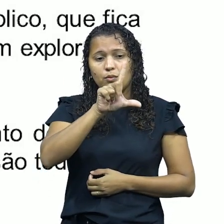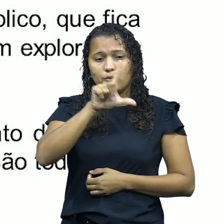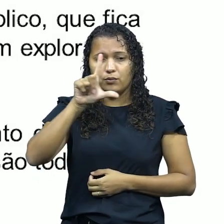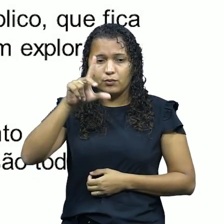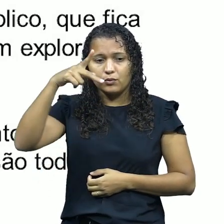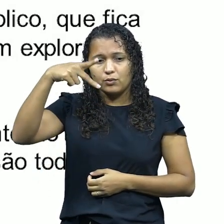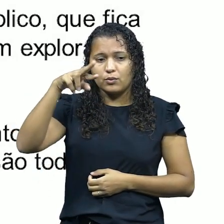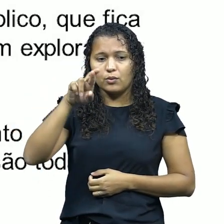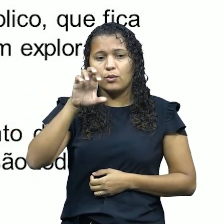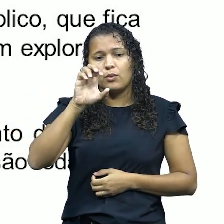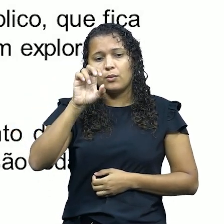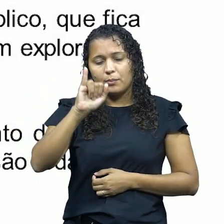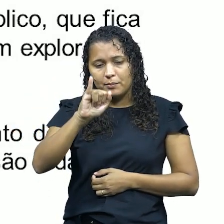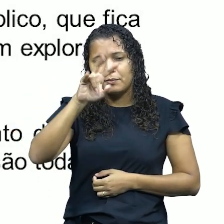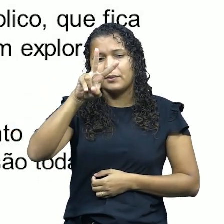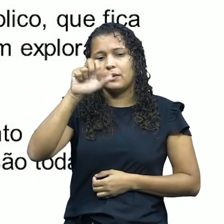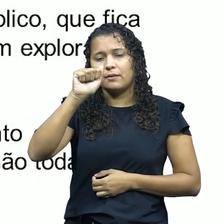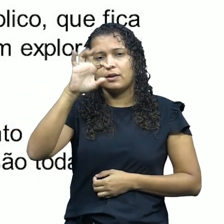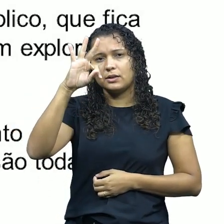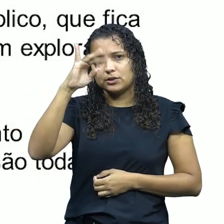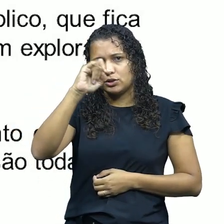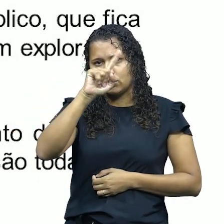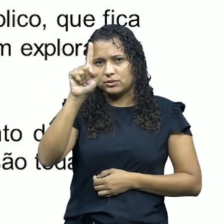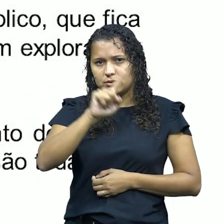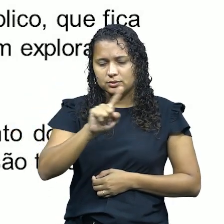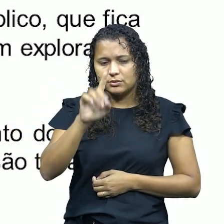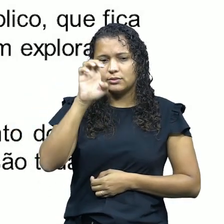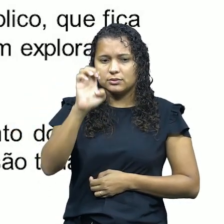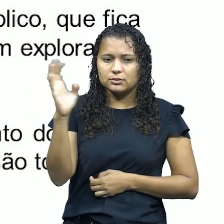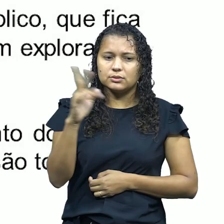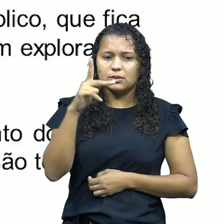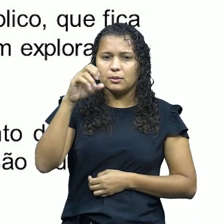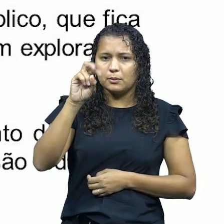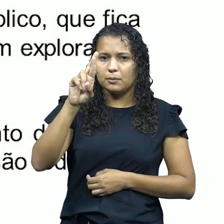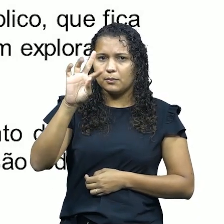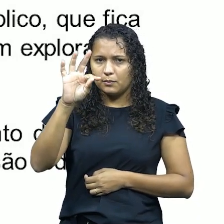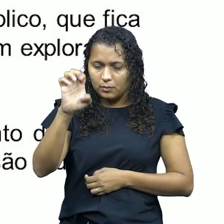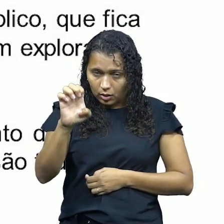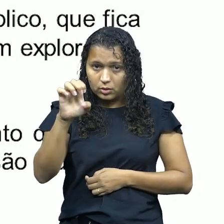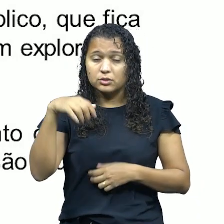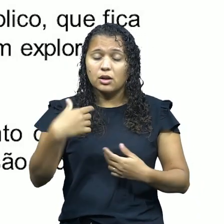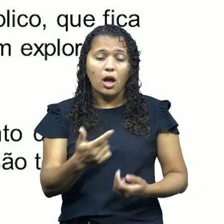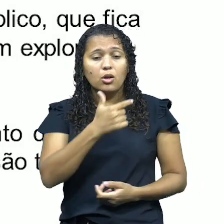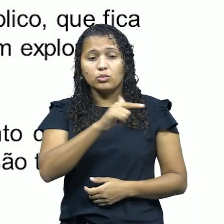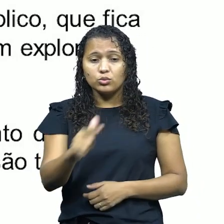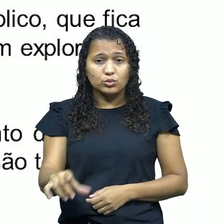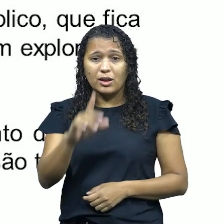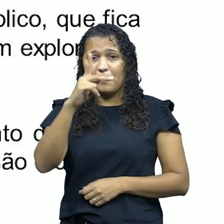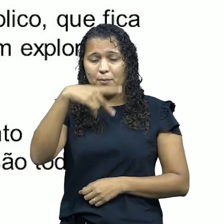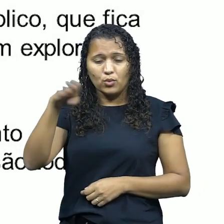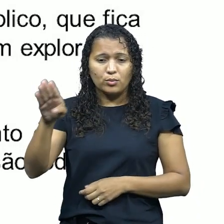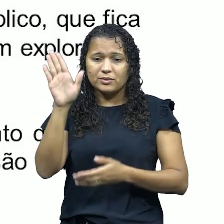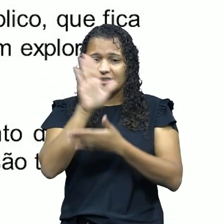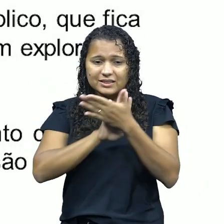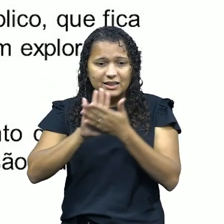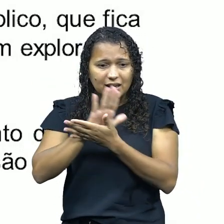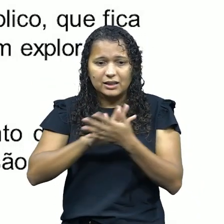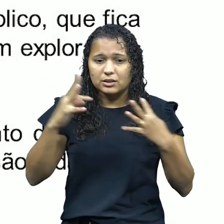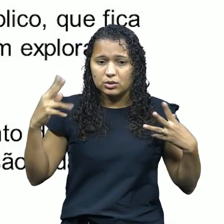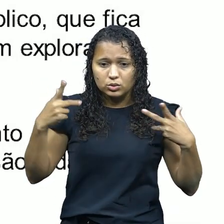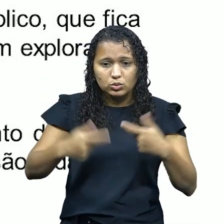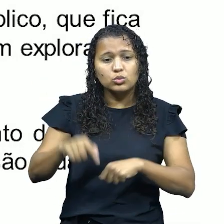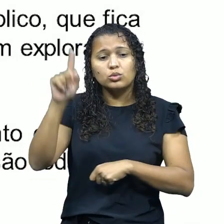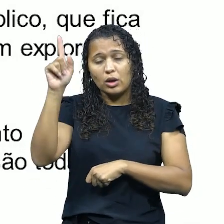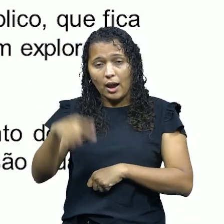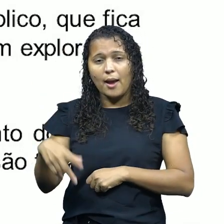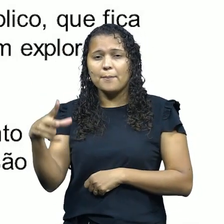ele é aquele em que não há nenhum envolvimento do setor público e a infraestrutura, superestrutura e operações portuárias elas são